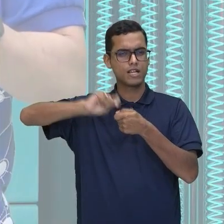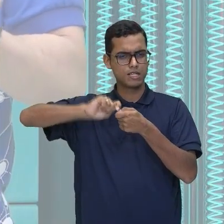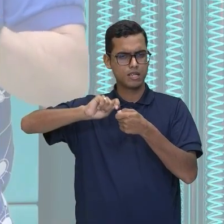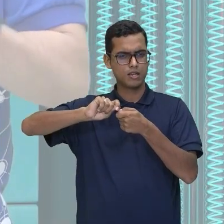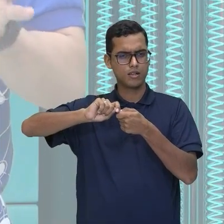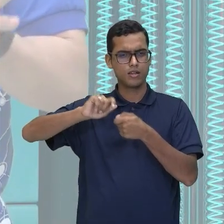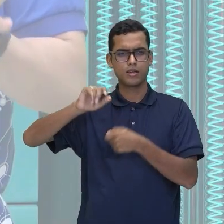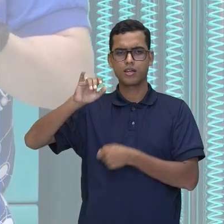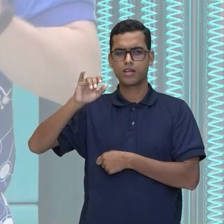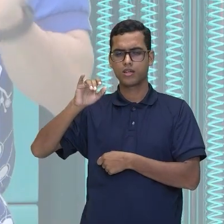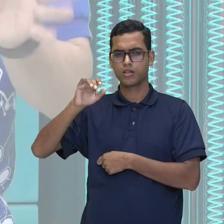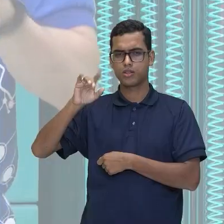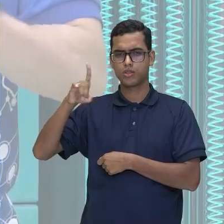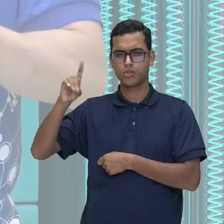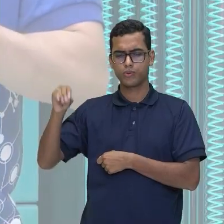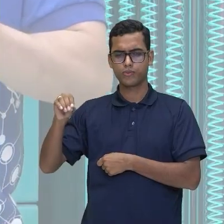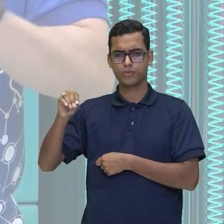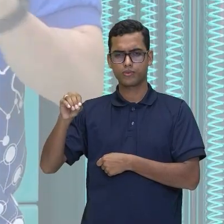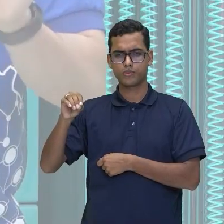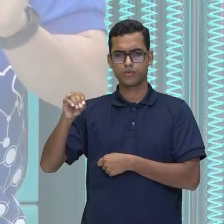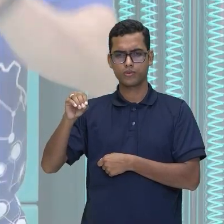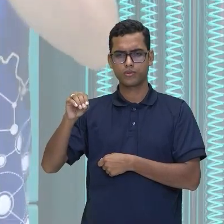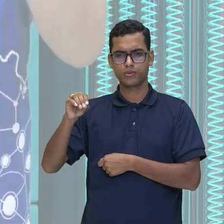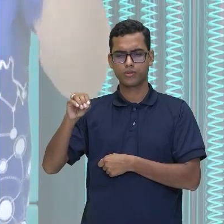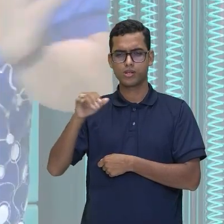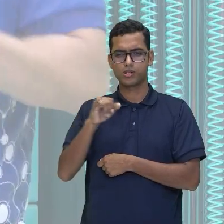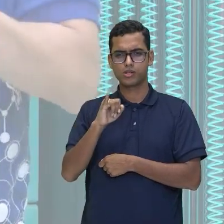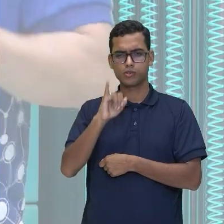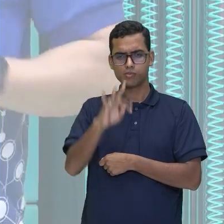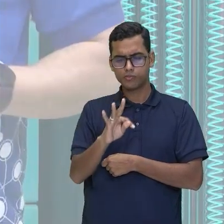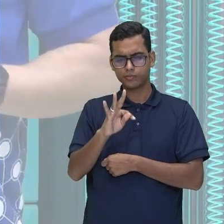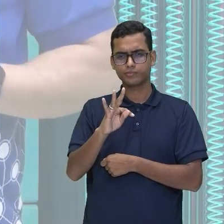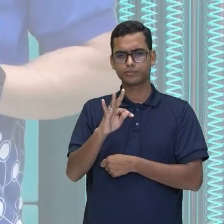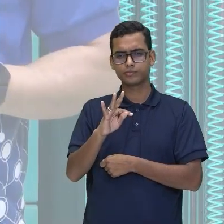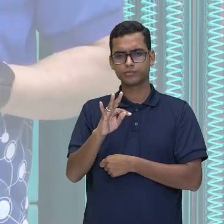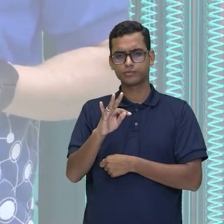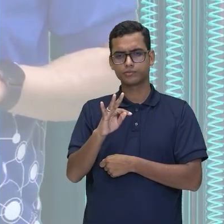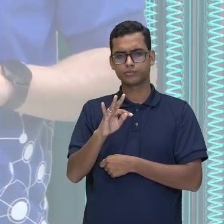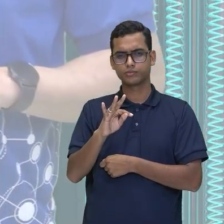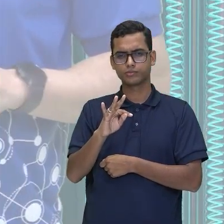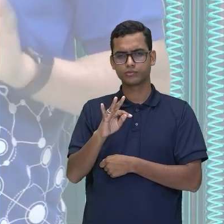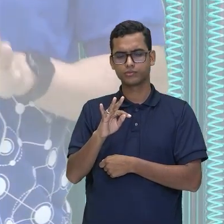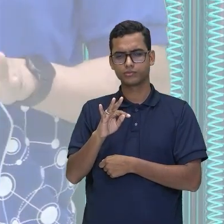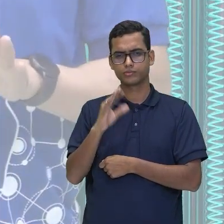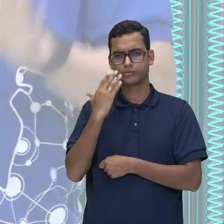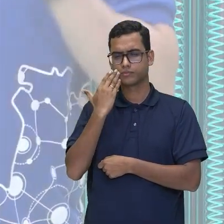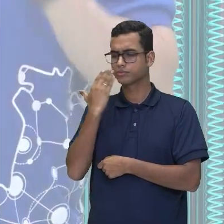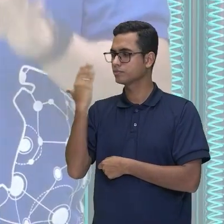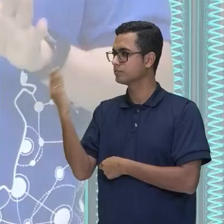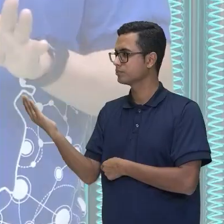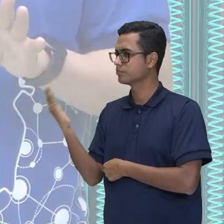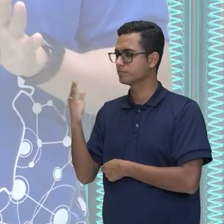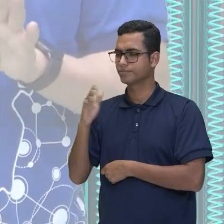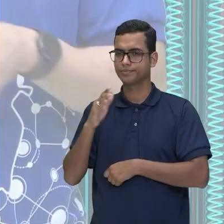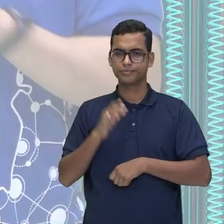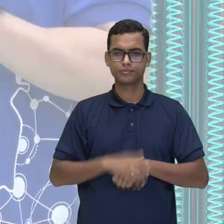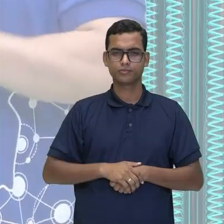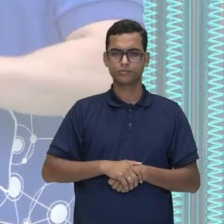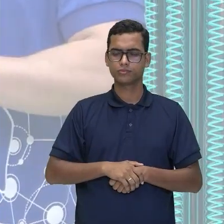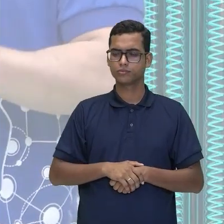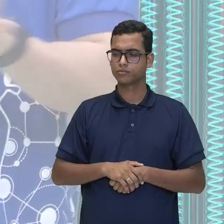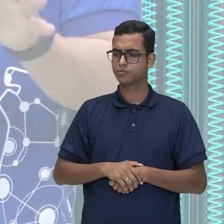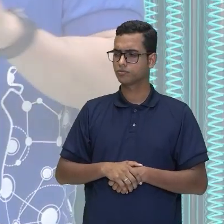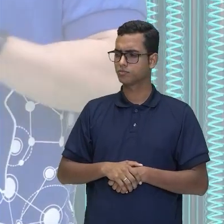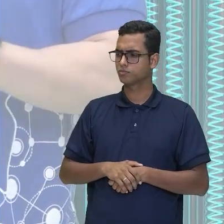como eu não tenho sujeito ali, não é ele nem ela, não é uma pessoa. Então, do it immediately. Faça-o imediatamente.